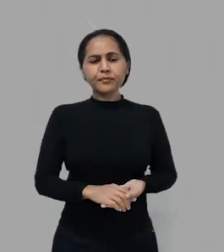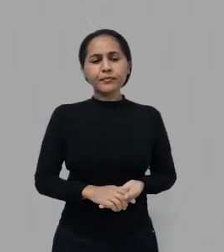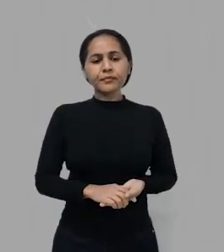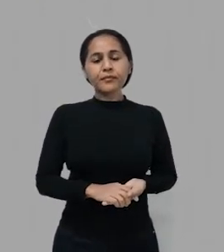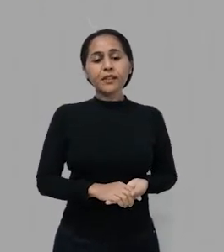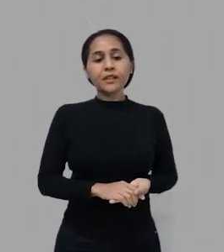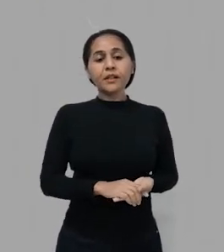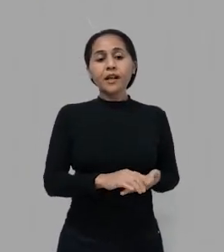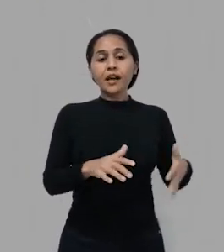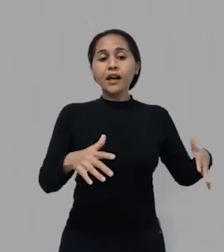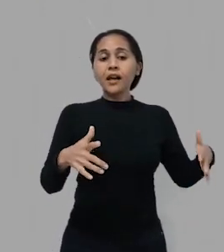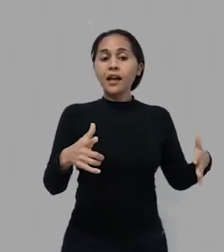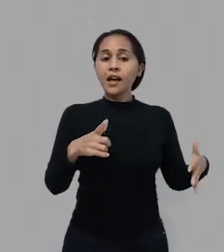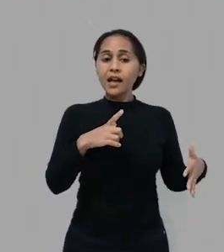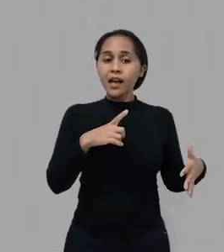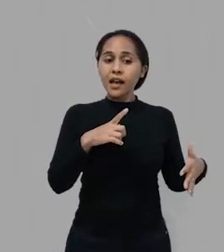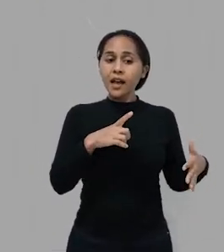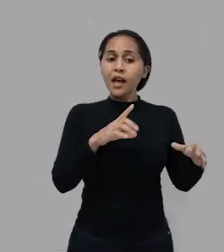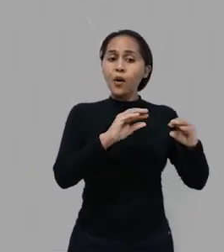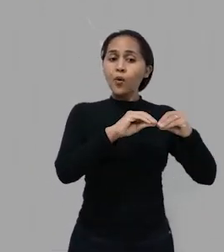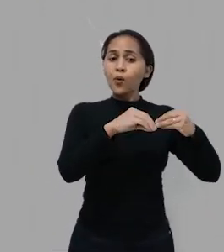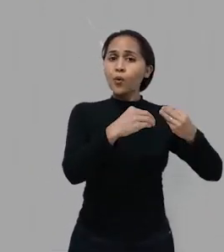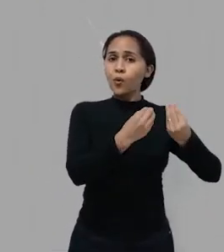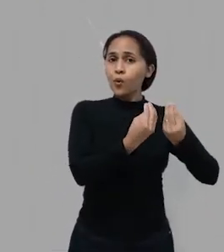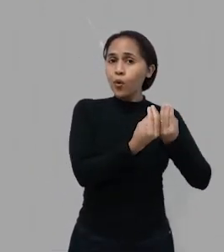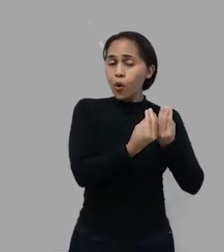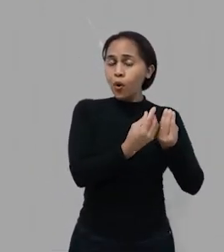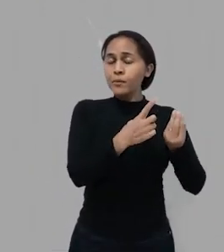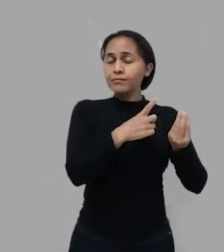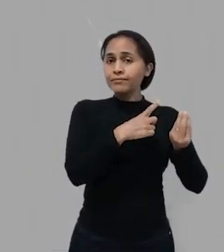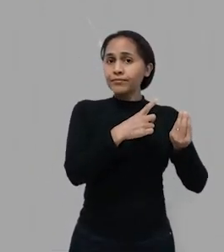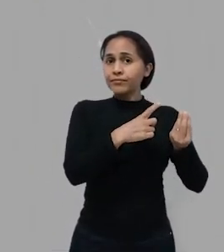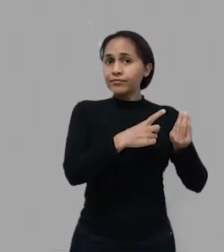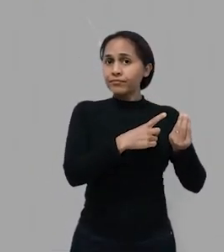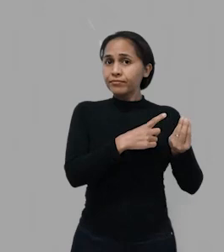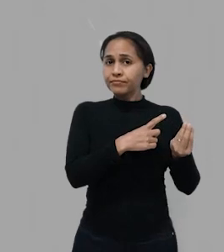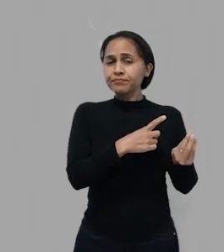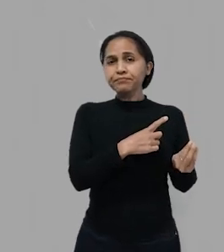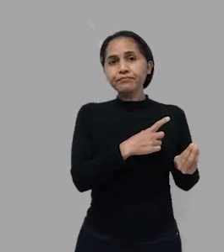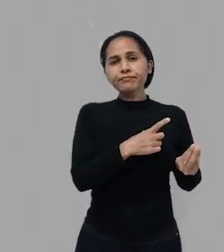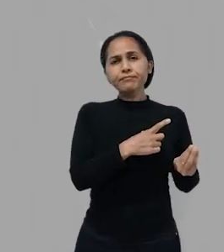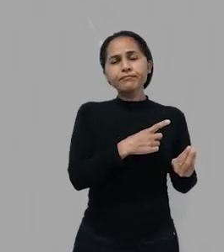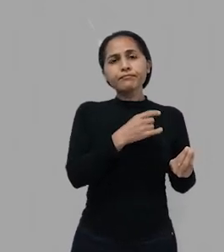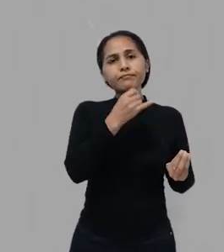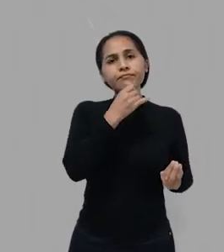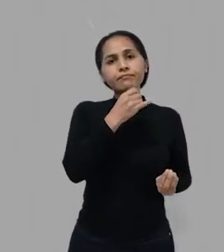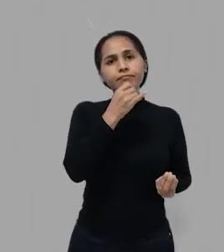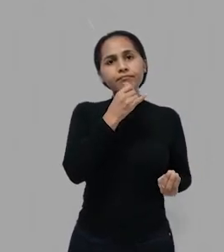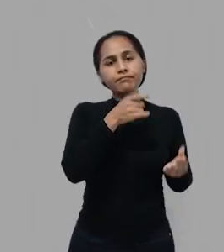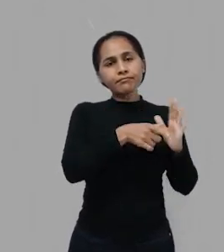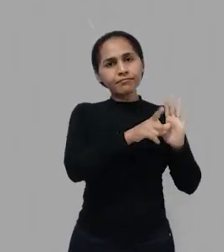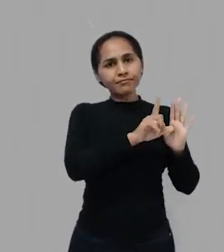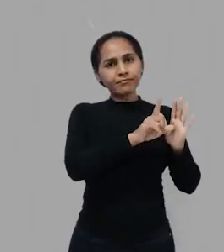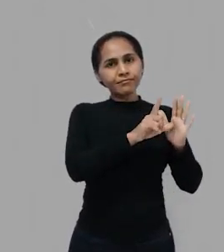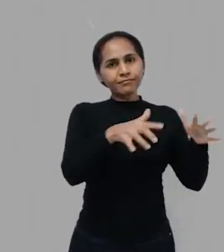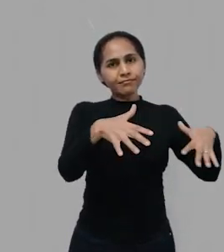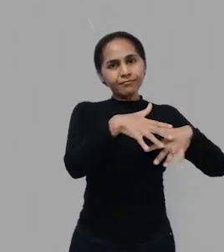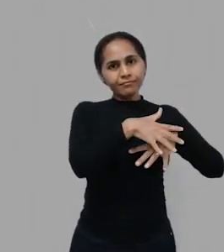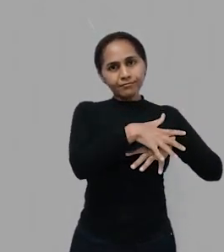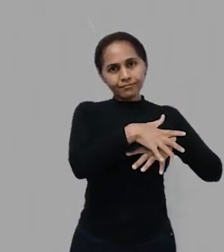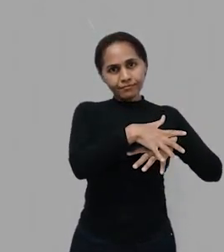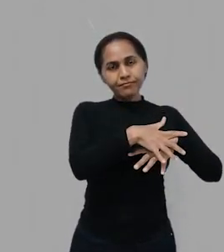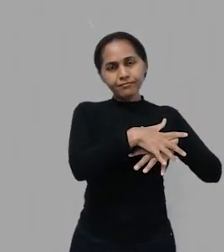são isômeros. Então, os isômeros são aqueles compostos que vão apresentar o caso da isomeria, o fenômeno